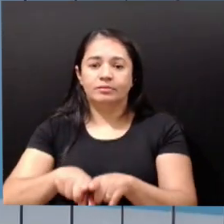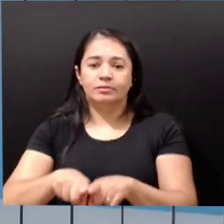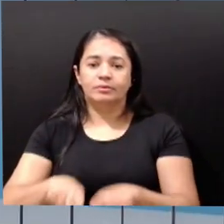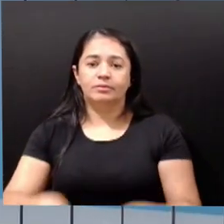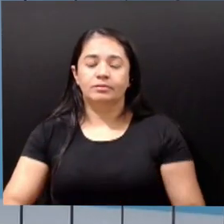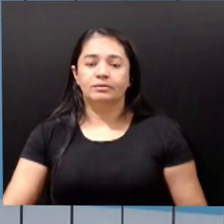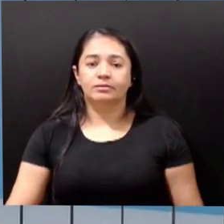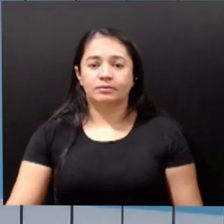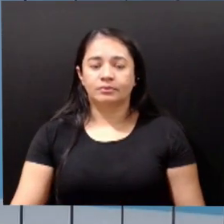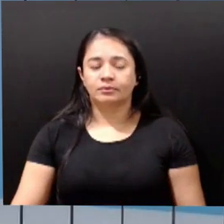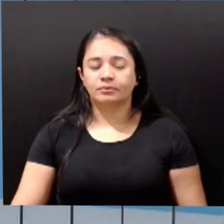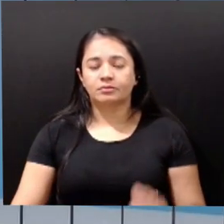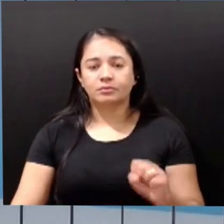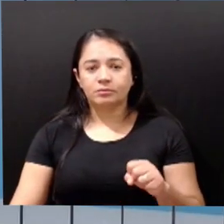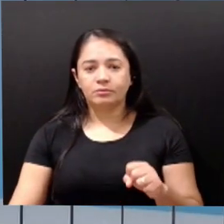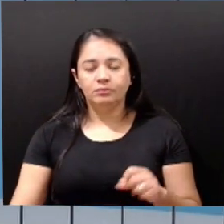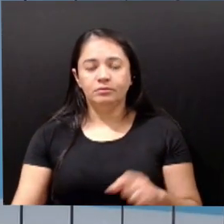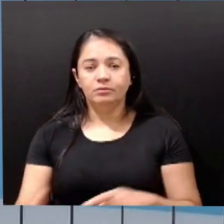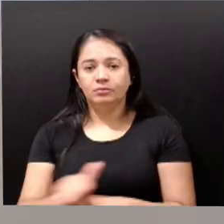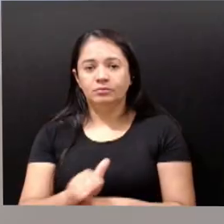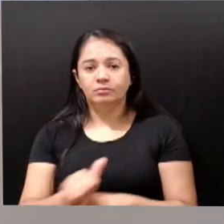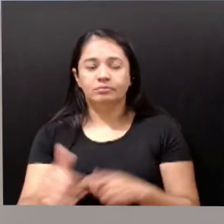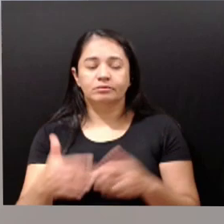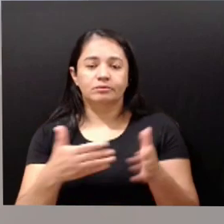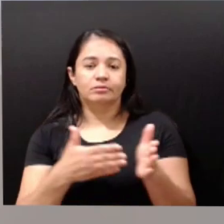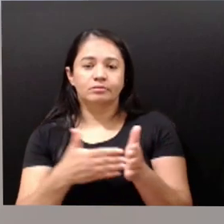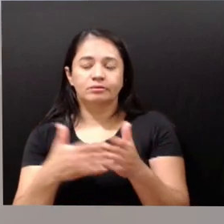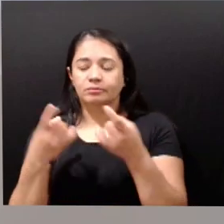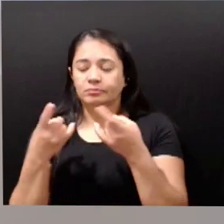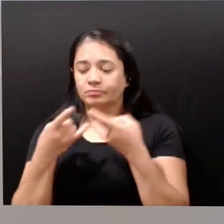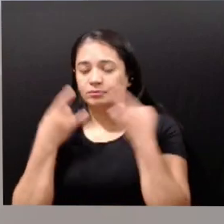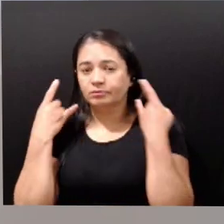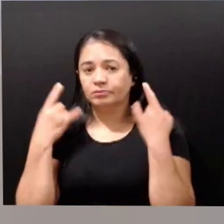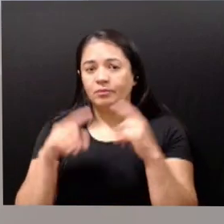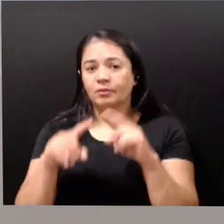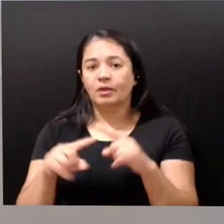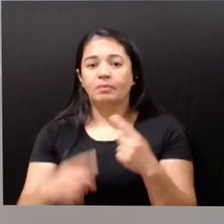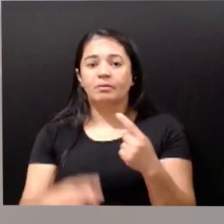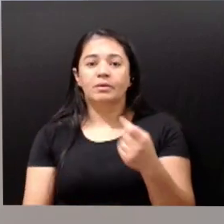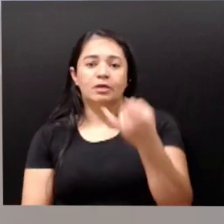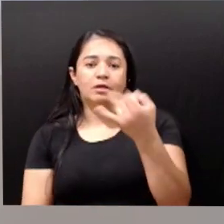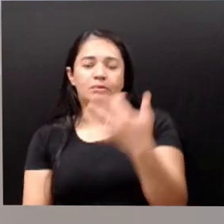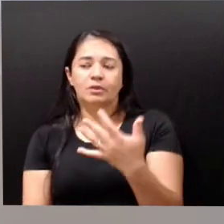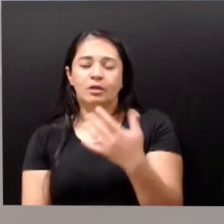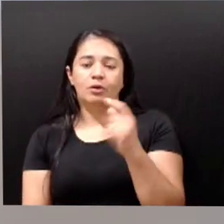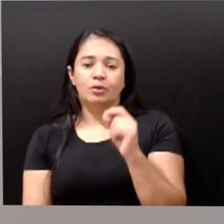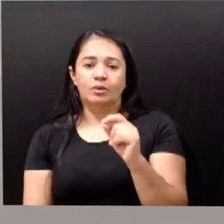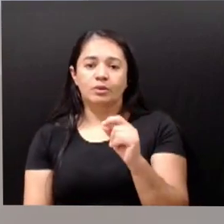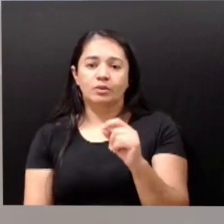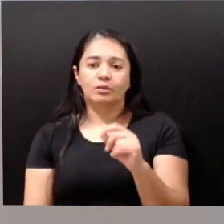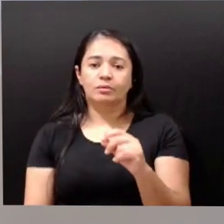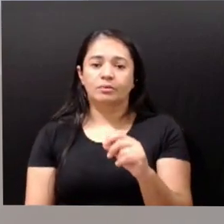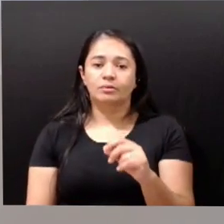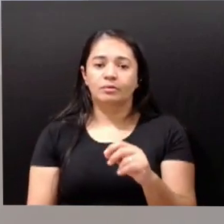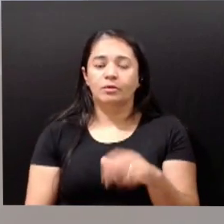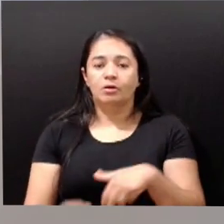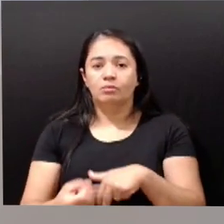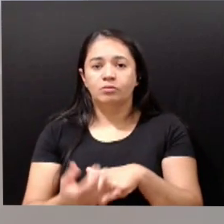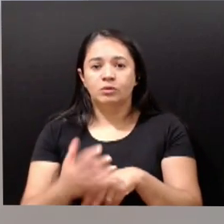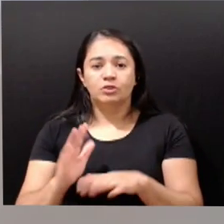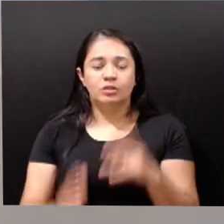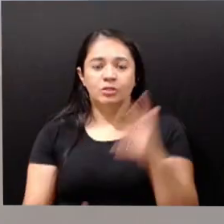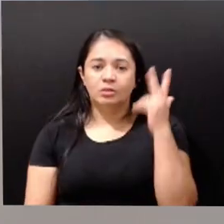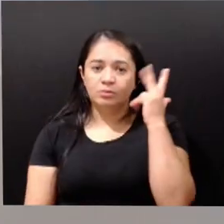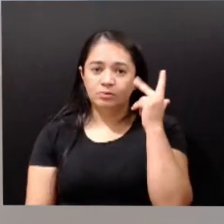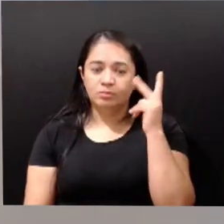doutor? Isso, os mecanismos de barreira, máscara. Lembrando, como você falou, que por ser uma infecção já